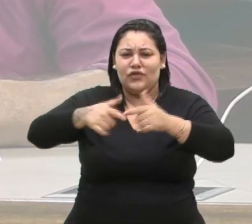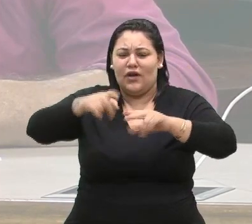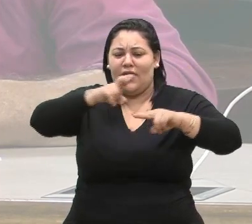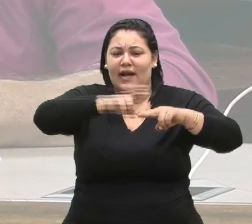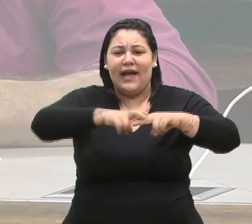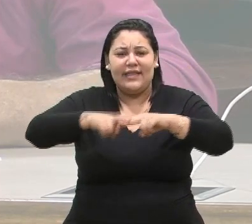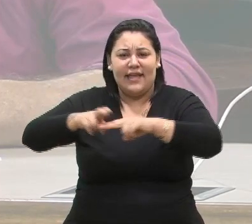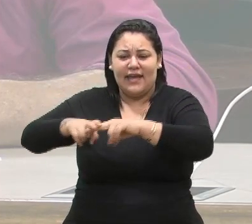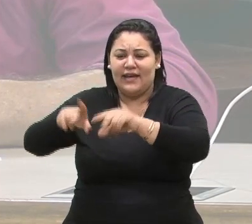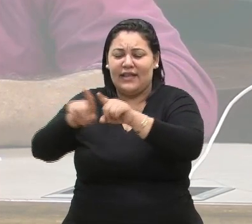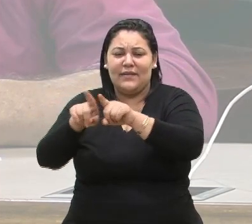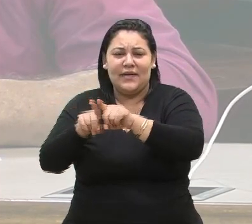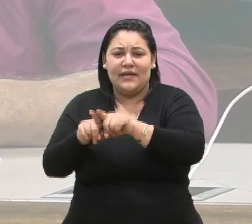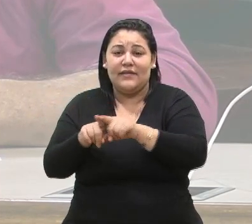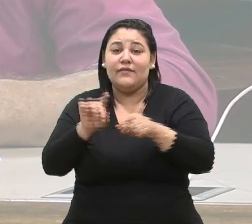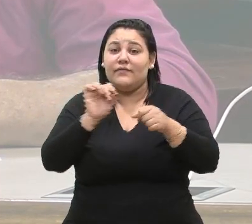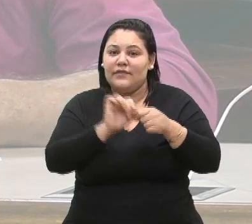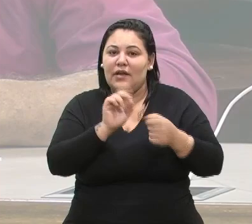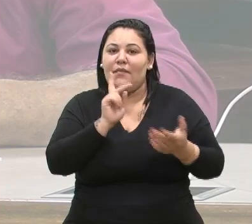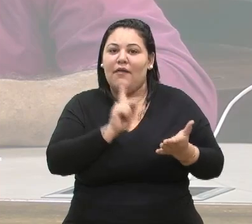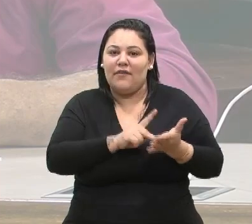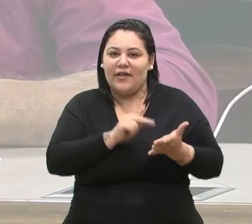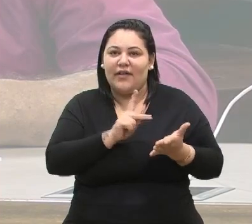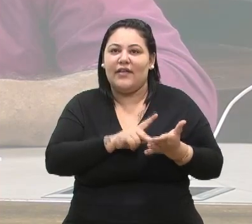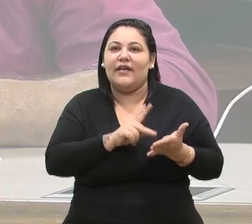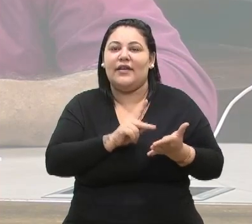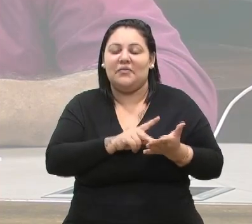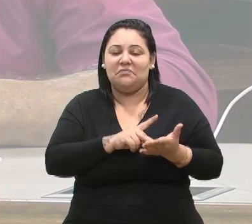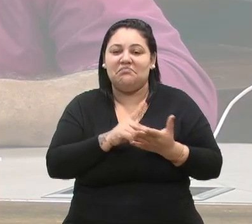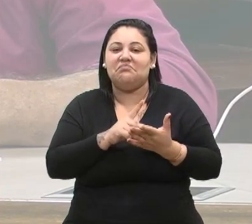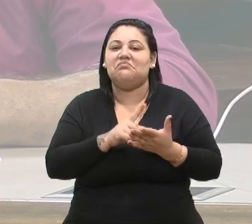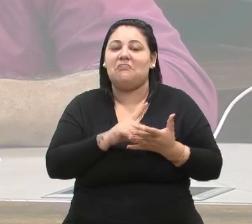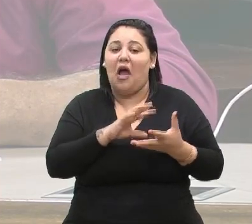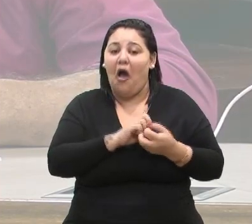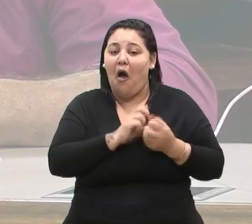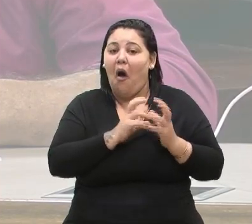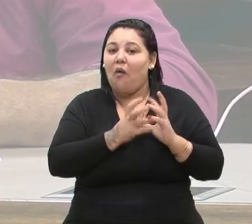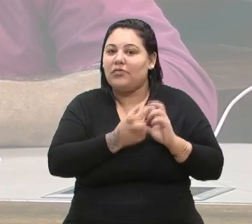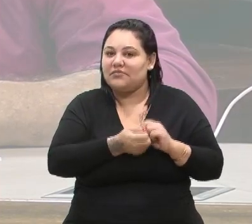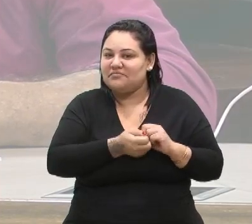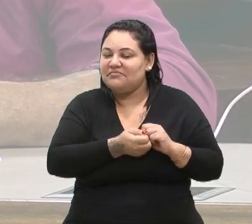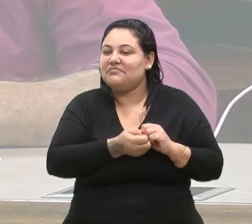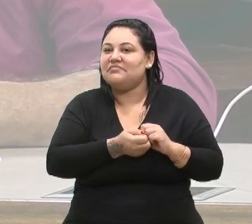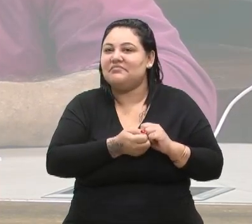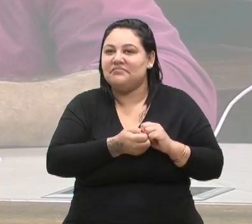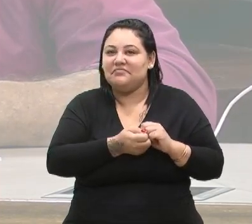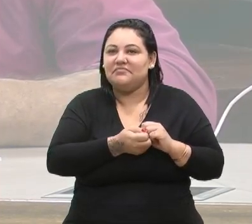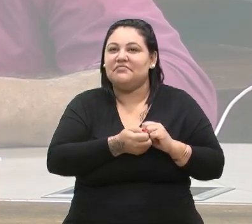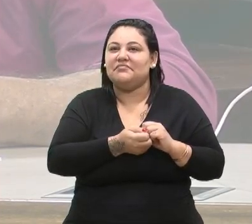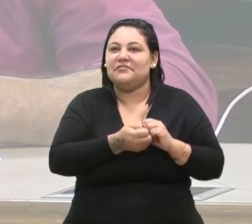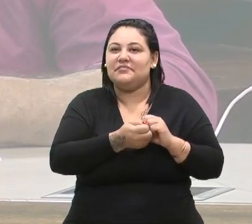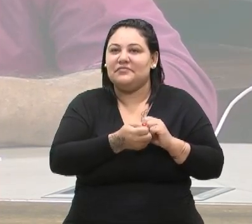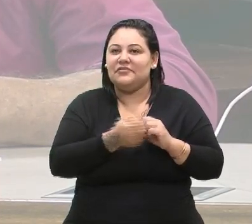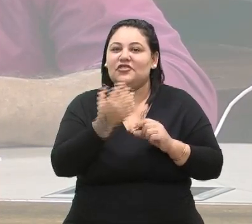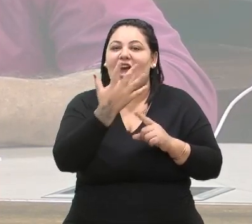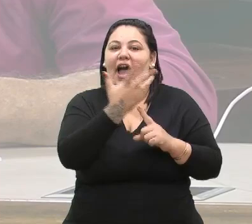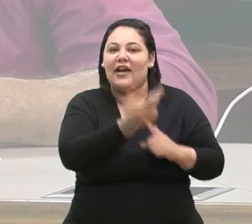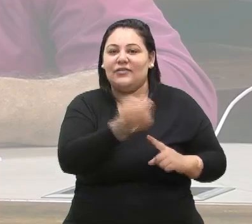eles fizeram uma verdadeira obra de arte naquele local, né? Então, eu até disse, olha, tem que trazer aqui a imprensa para vir filmar isso